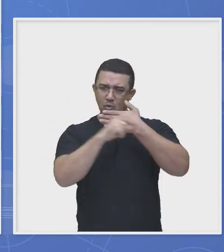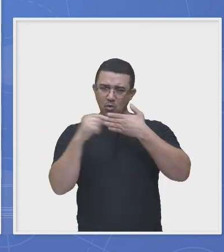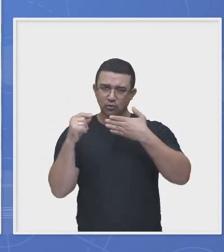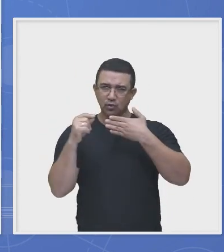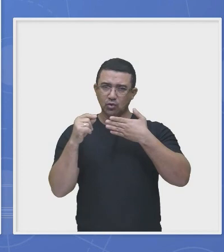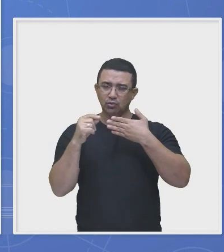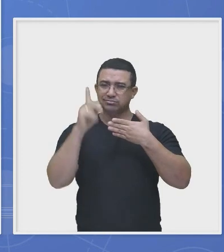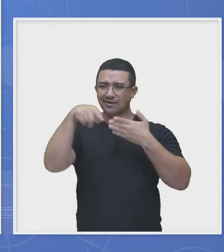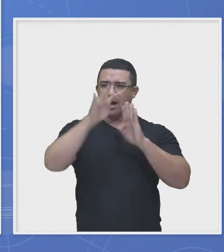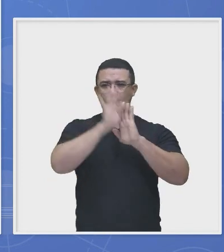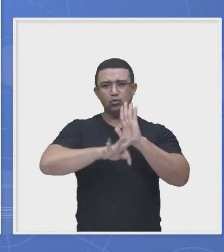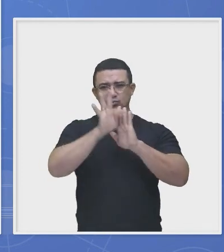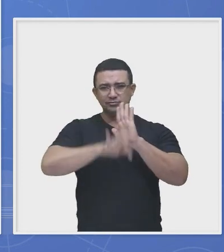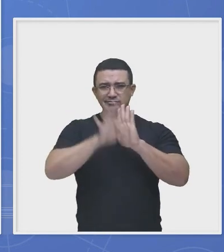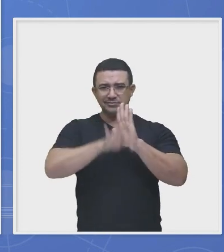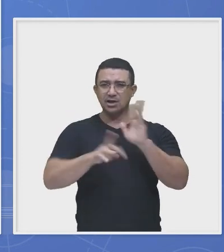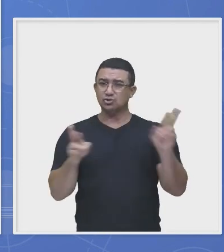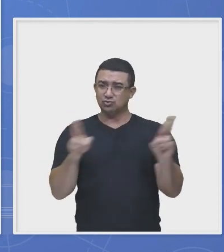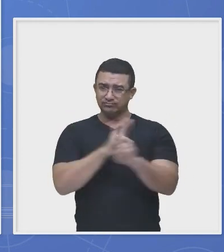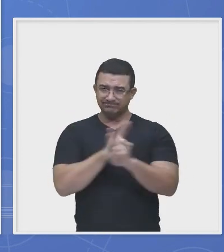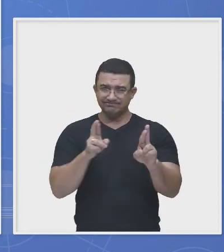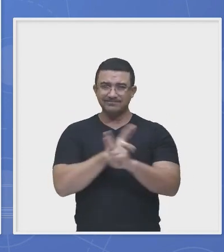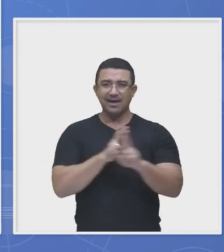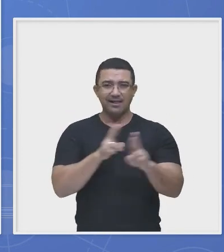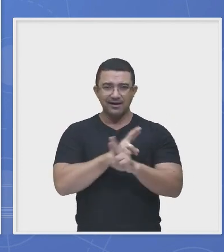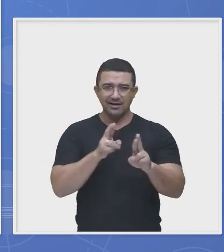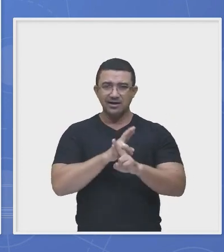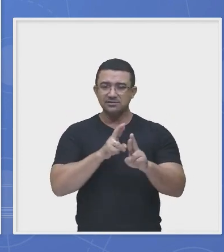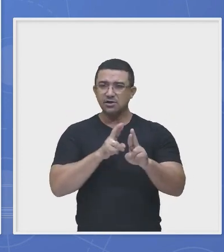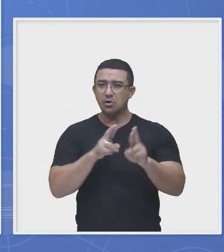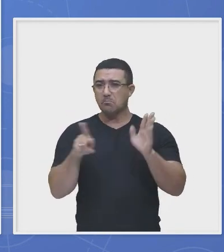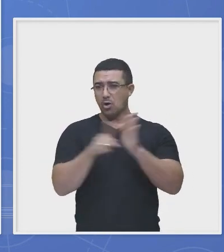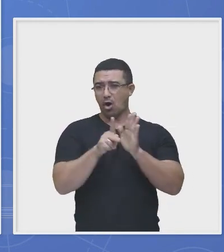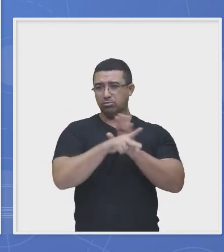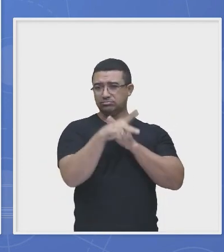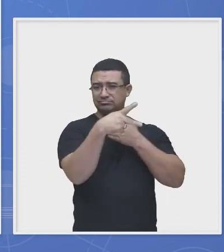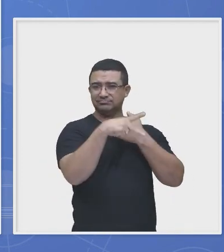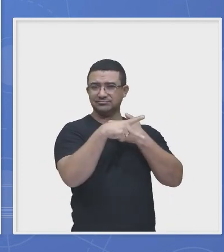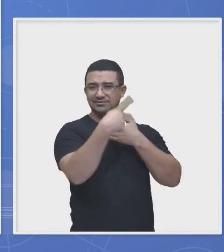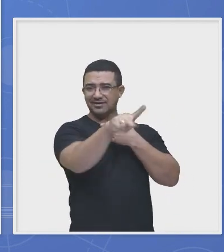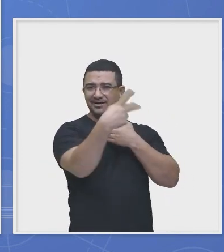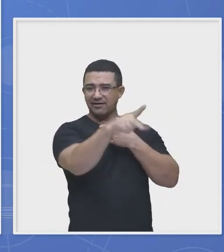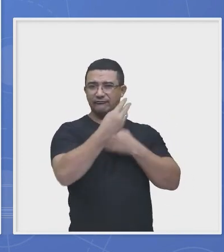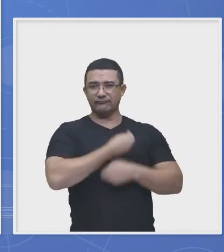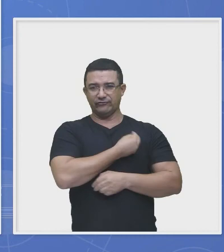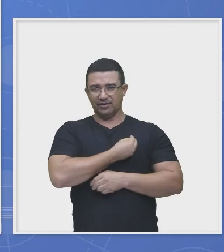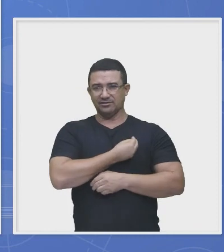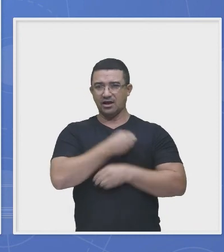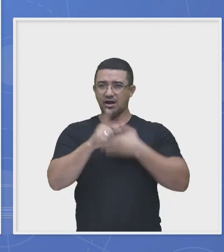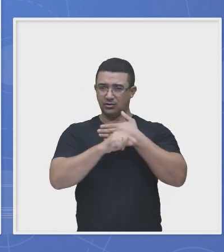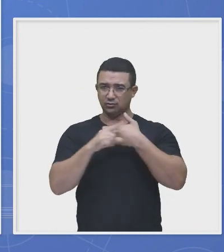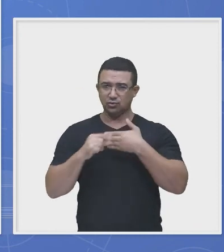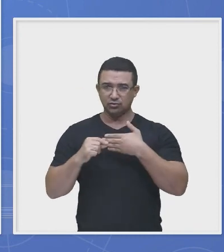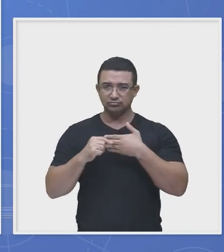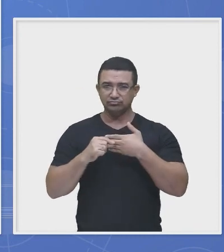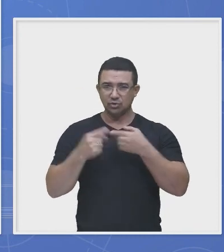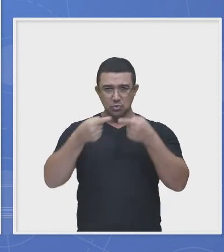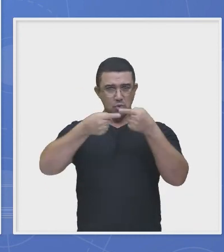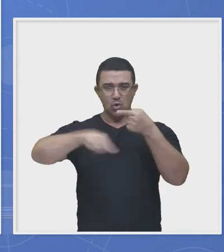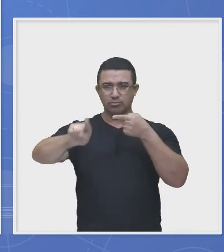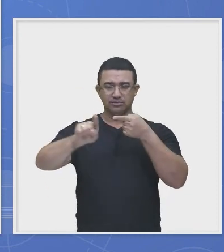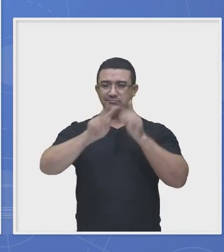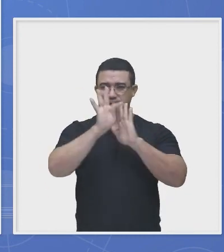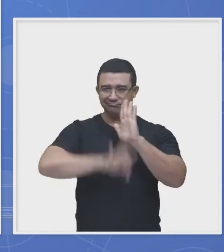um texto com uma relação com a história de vida do autor. Perceba que a gente também não vai ter isso no nosso texto. Então, a